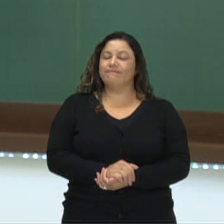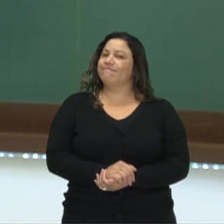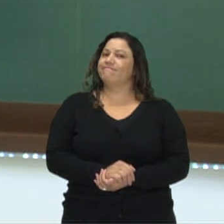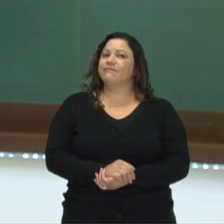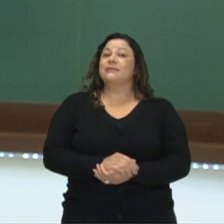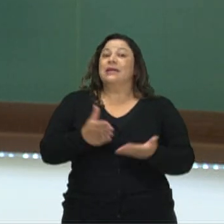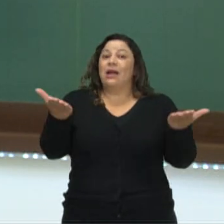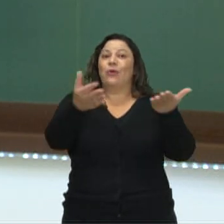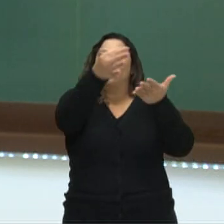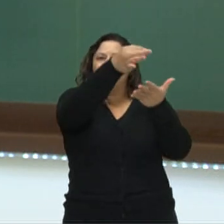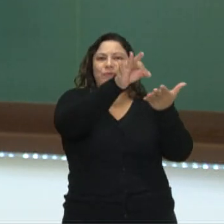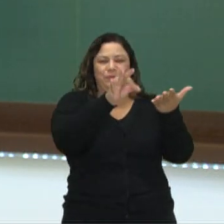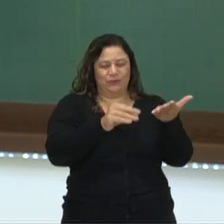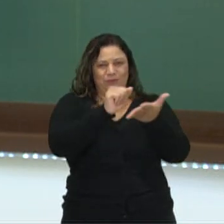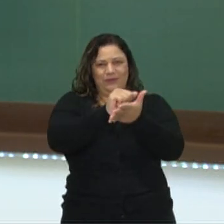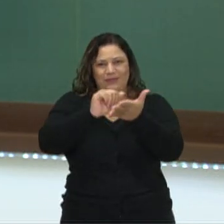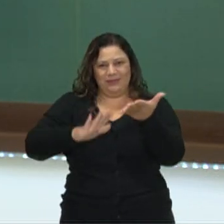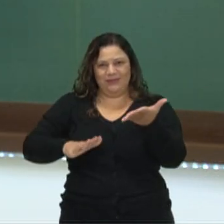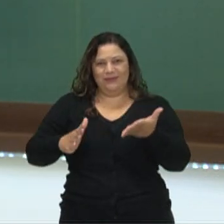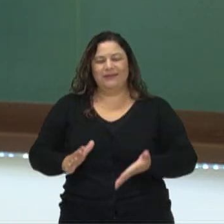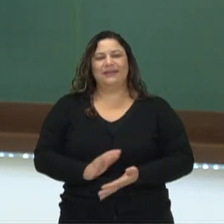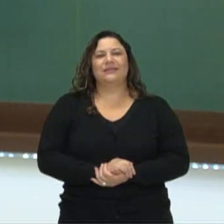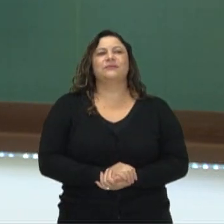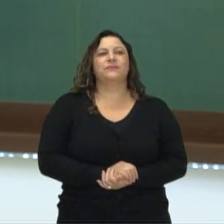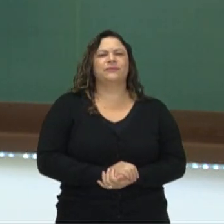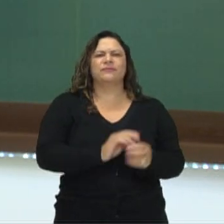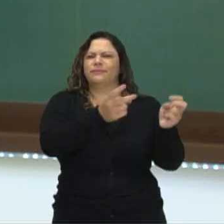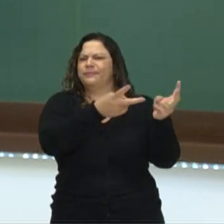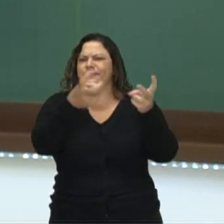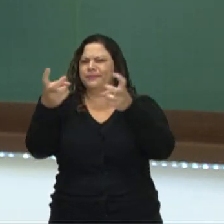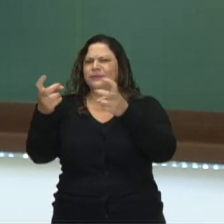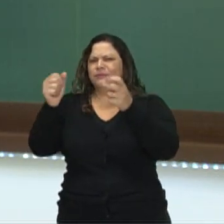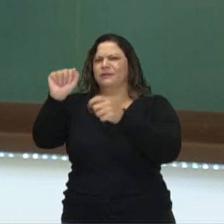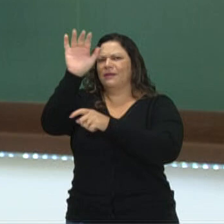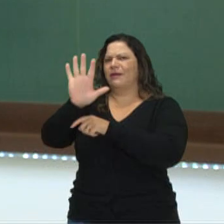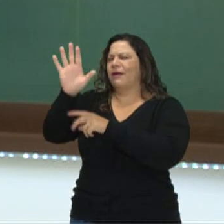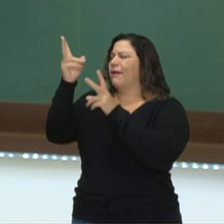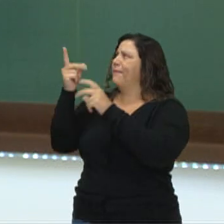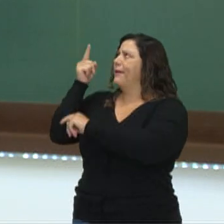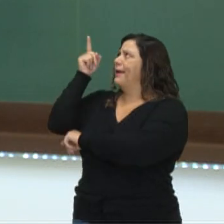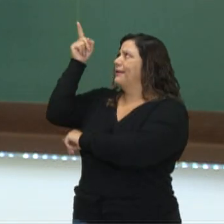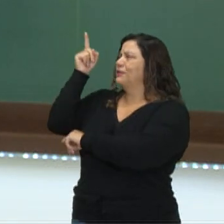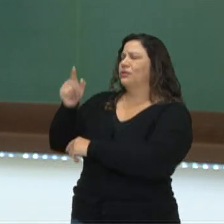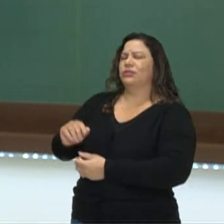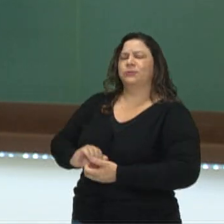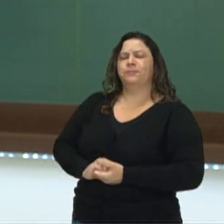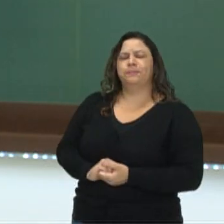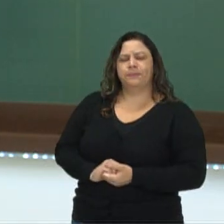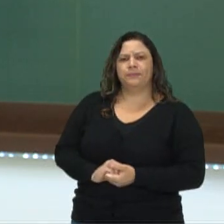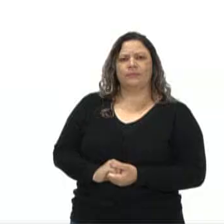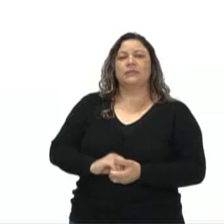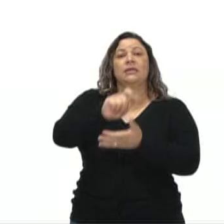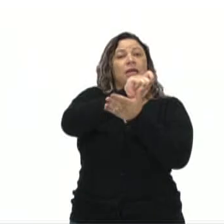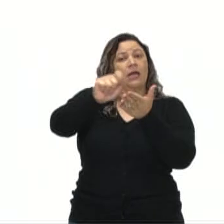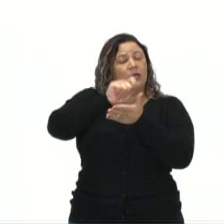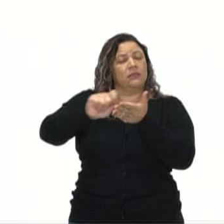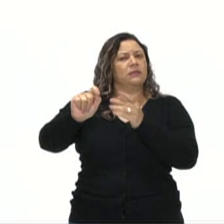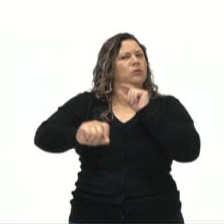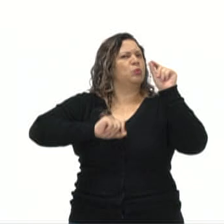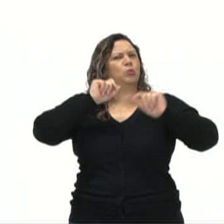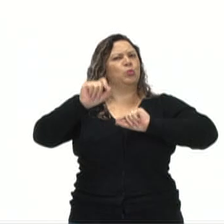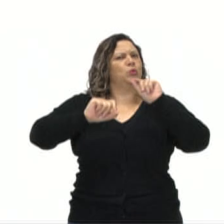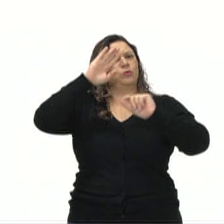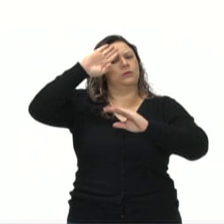Vamos fazer a correção então dessa atividade? Observe a imagem, que está aqui do lado, né? E escreva o que